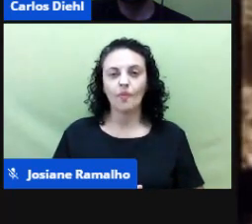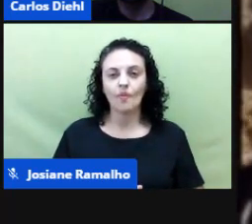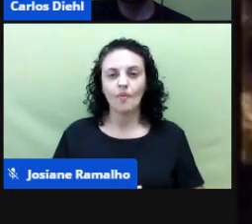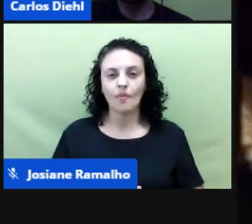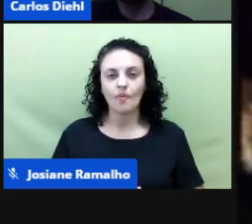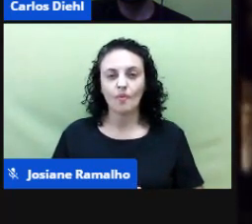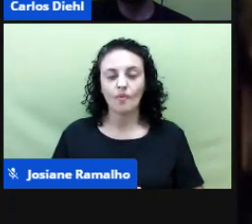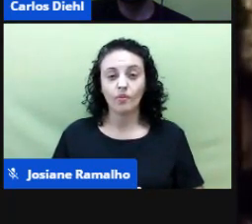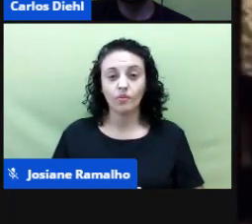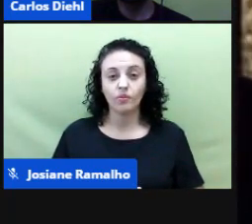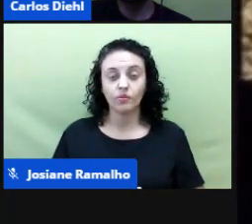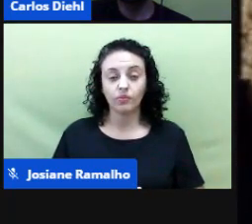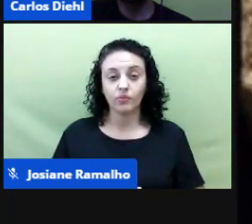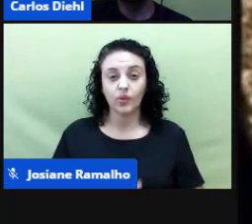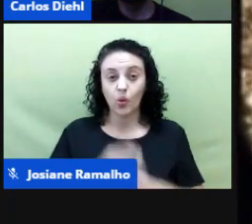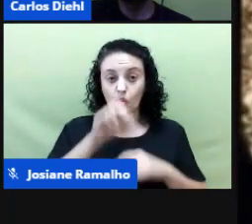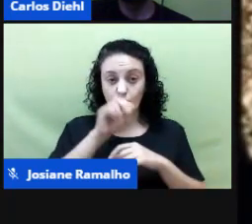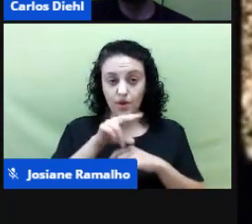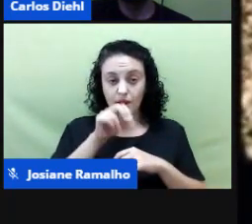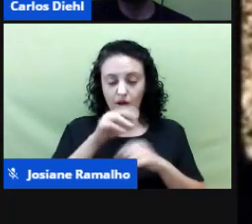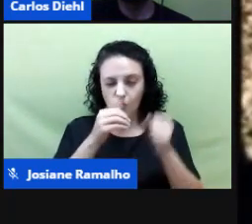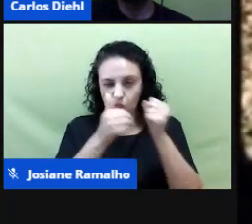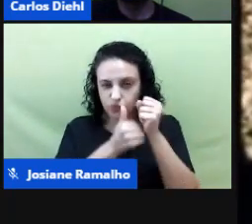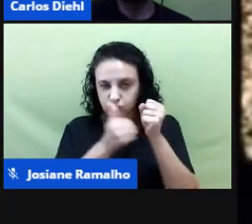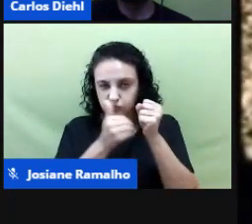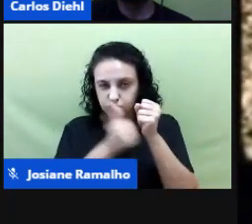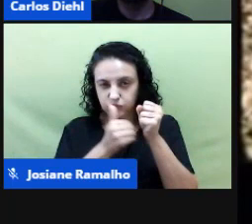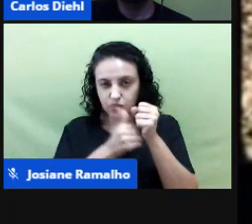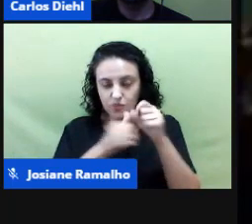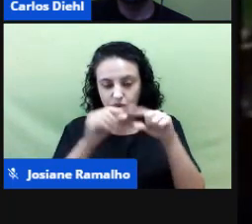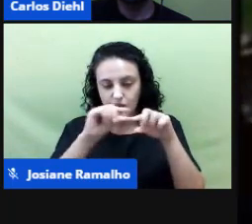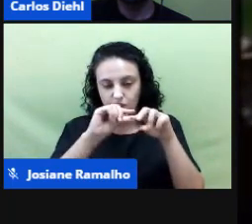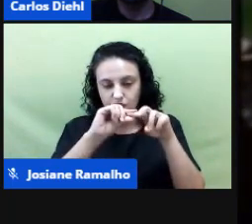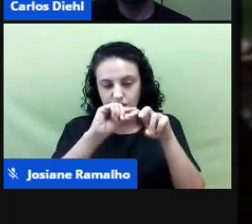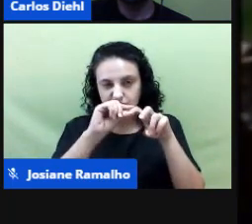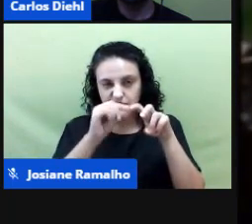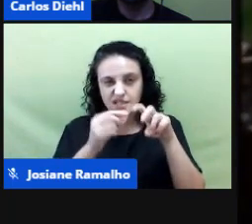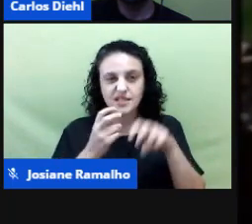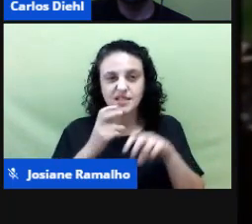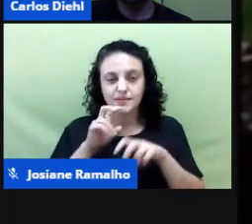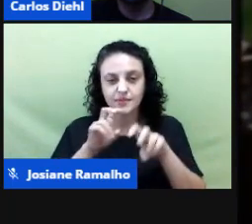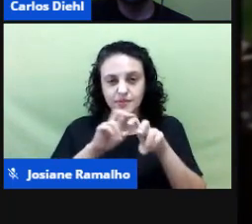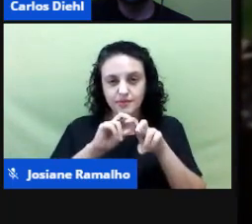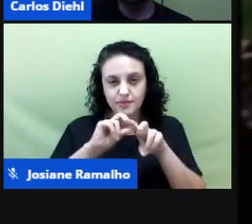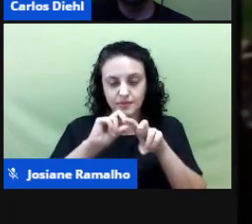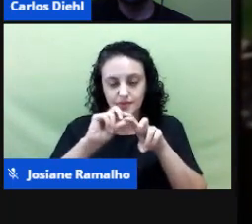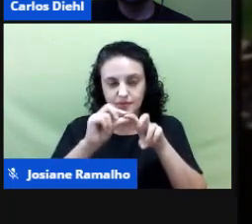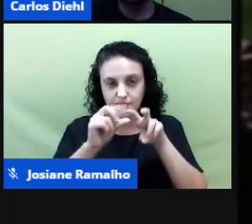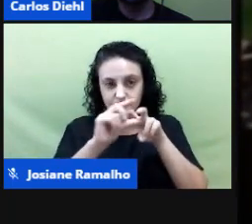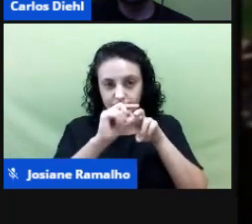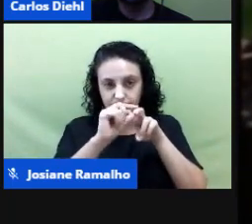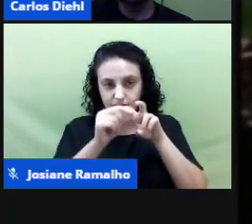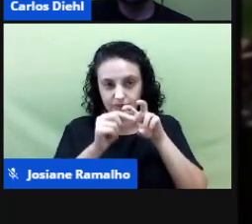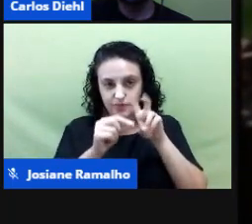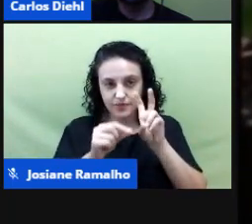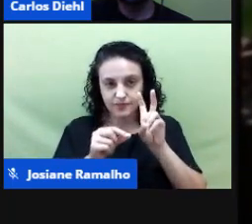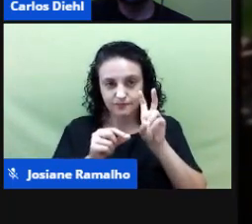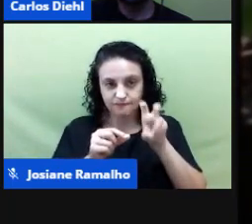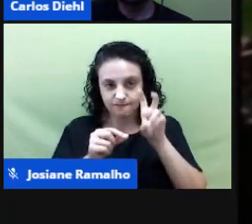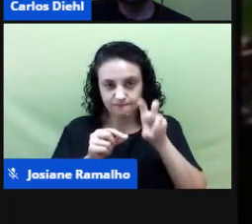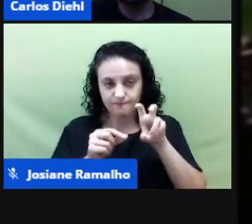As glândulas de veneno ficam acopladas às presas da aranha e contêm um complexo coquetel de químicos altamente